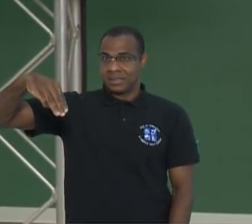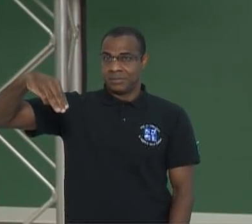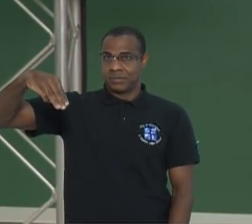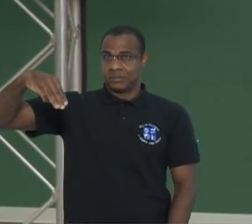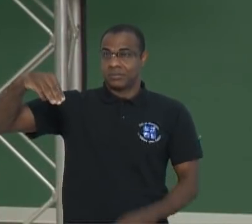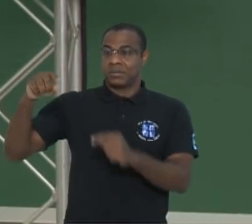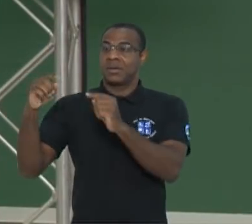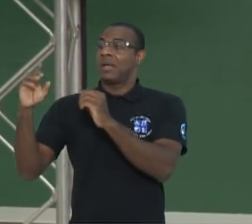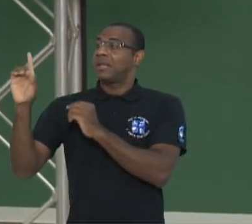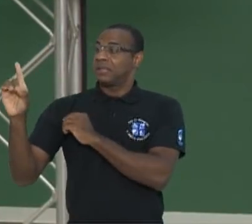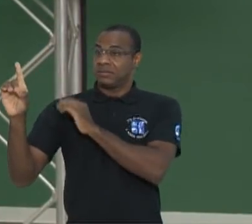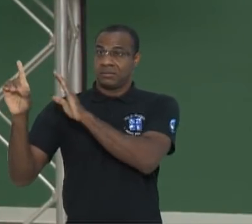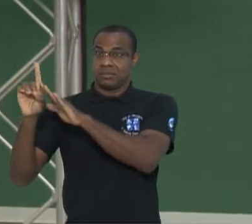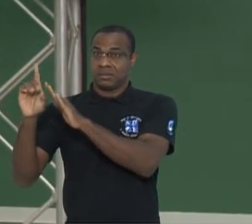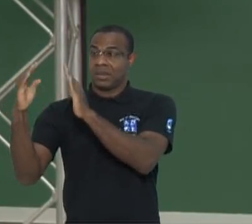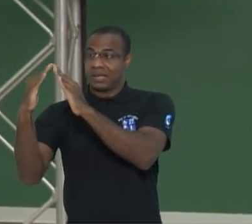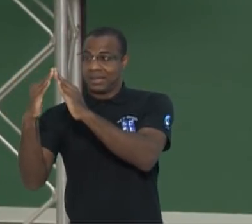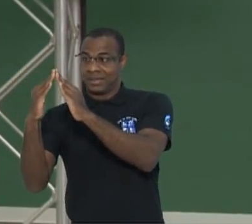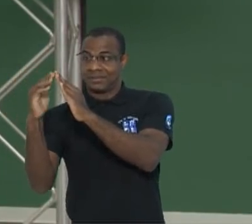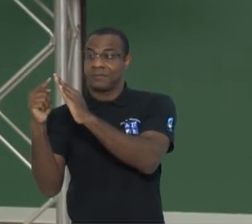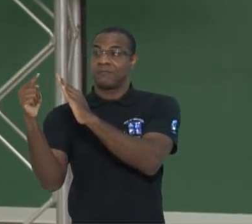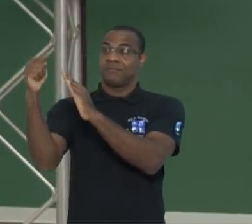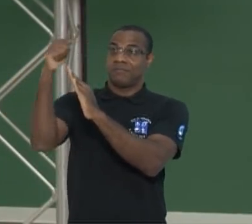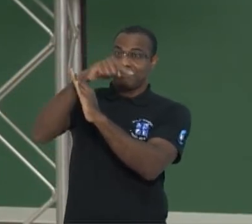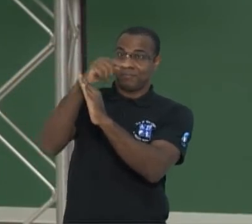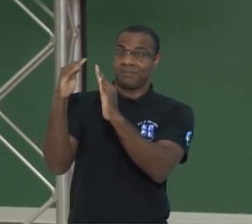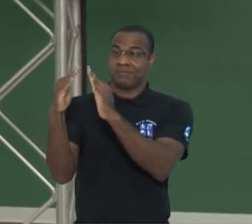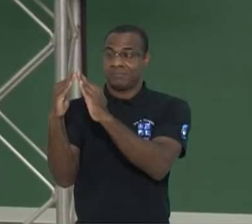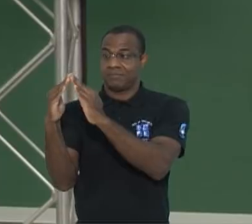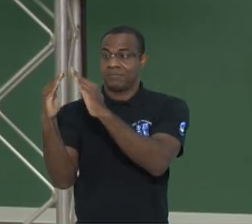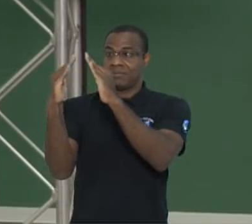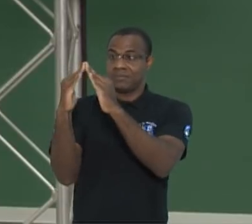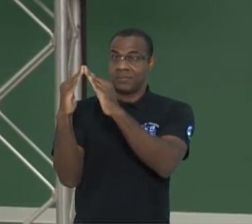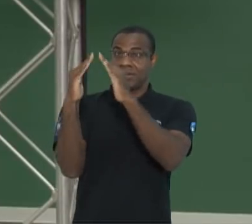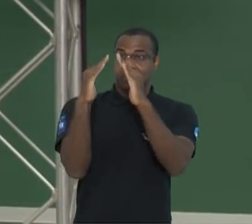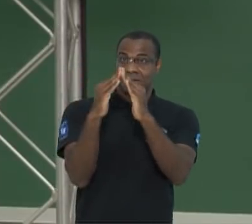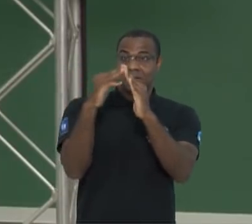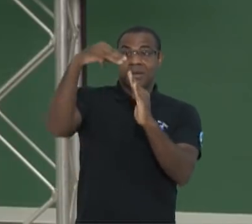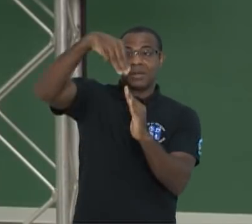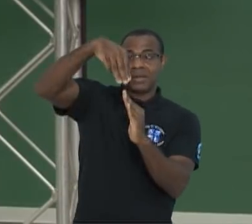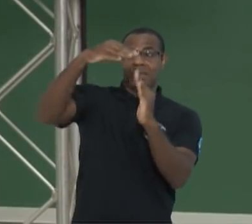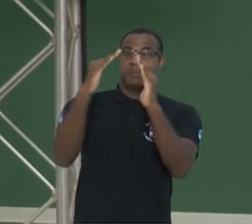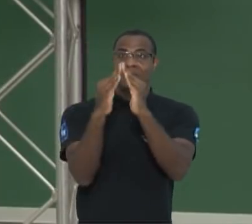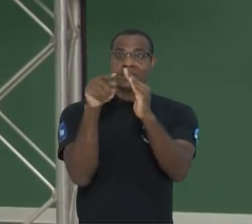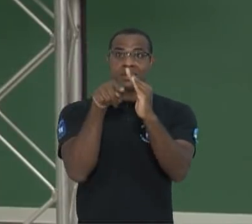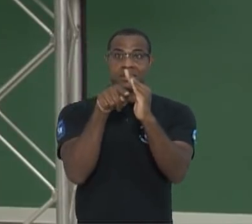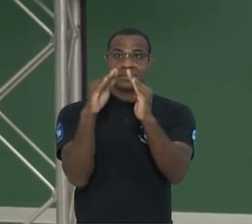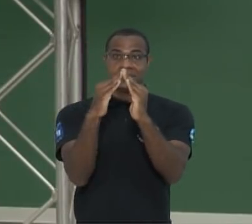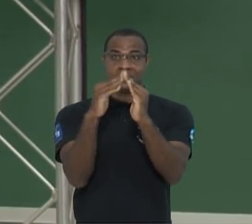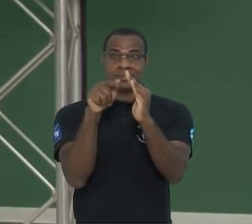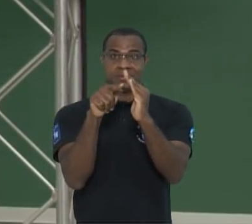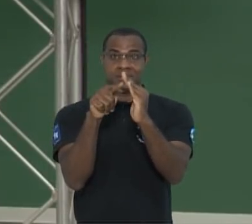Da direita para a esquerda, eu vou dividir por 1.000 ou multiplicar por